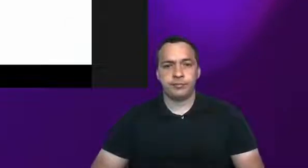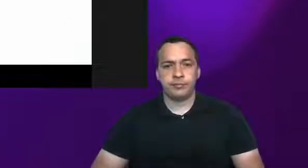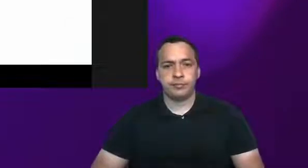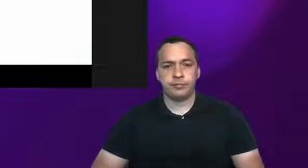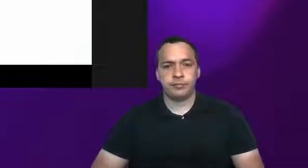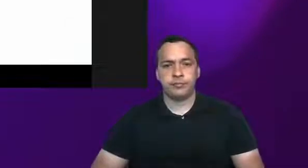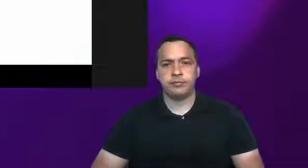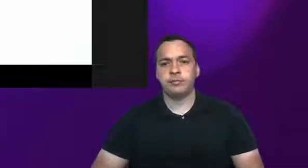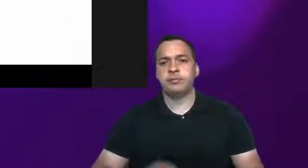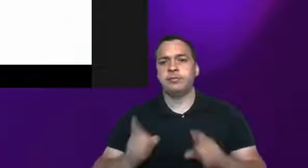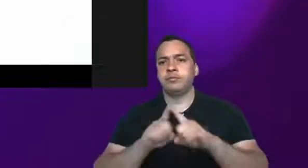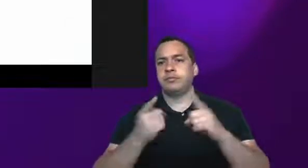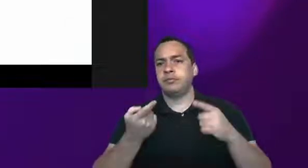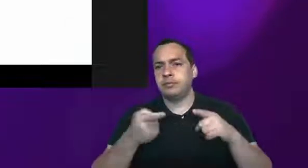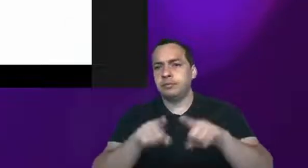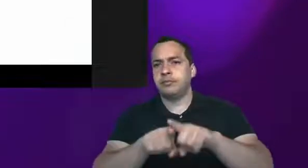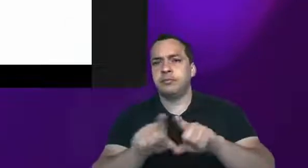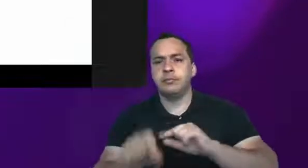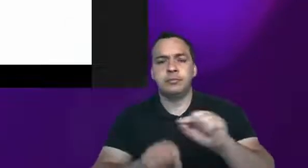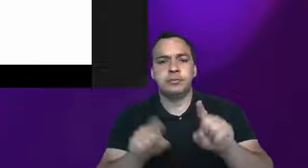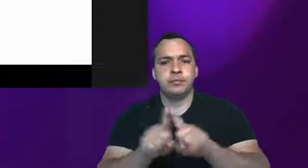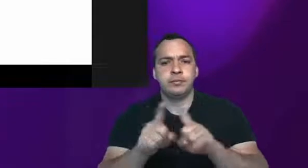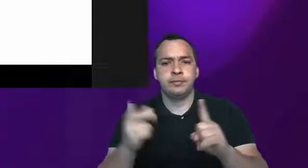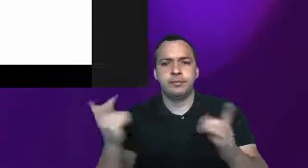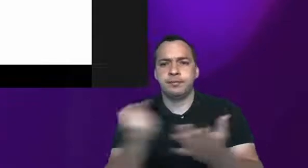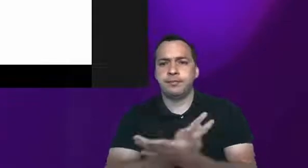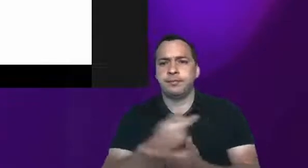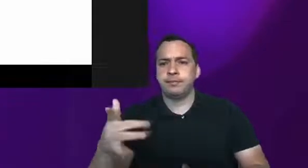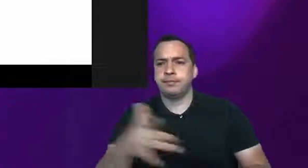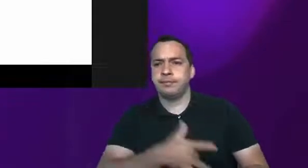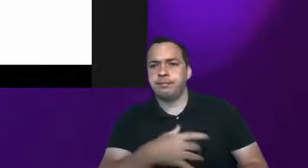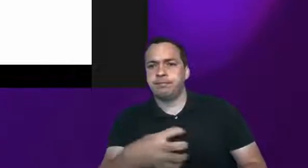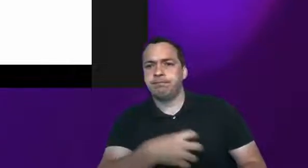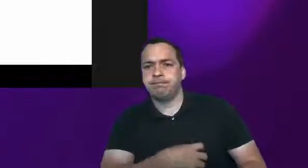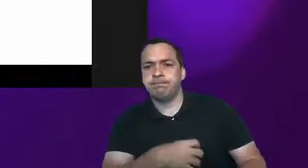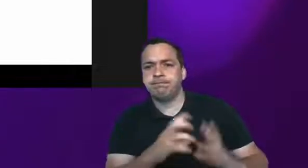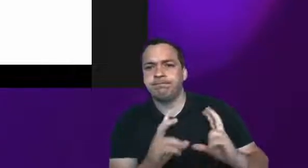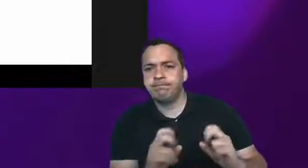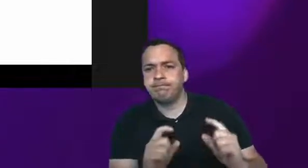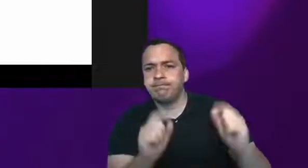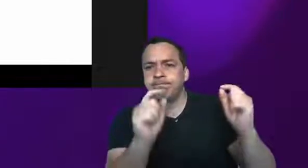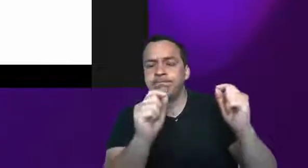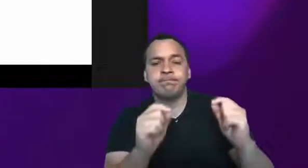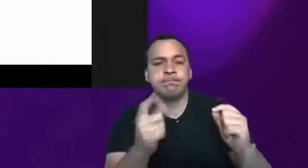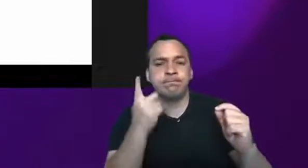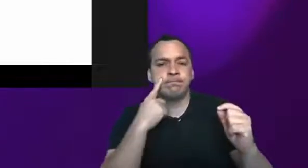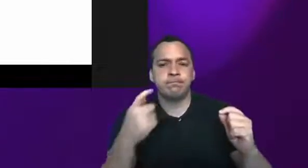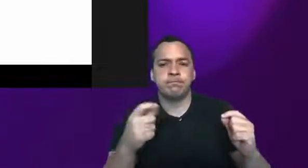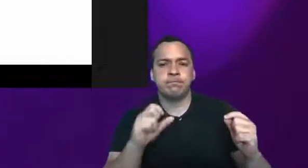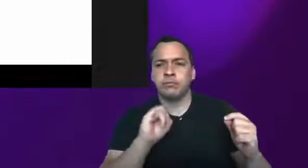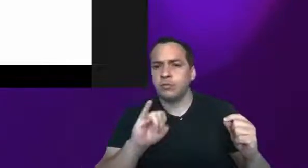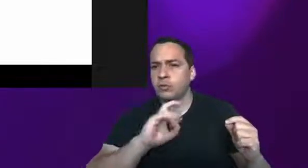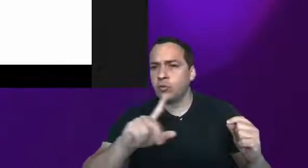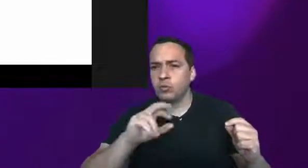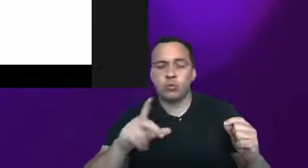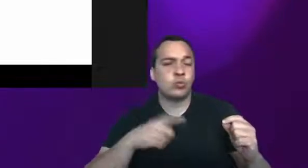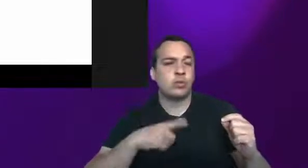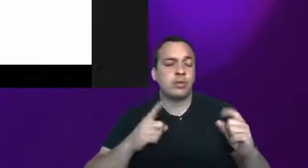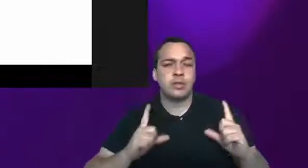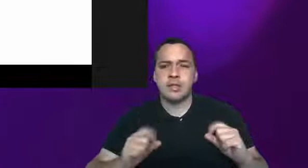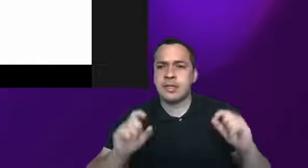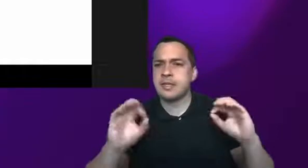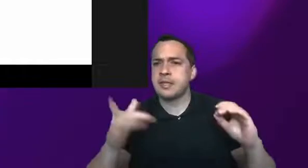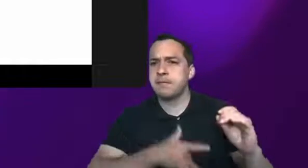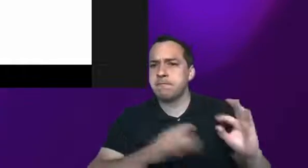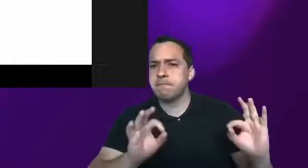paralelismo que acontecia com o hepatocarcinoma, que era a reseção como ponto para transplante. Se no hepatocarcinoma a reseção é ponto para transplante,